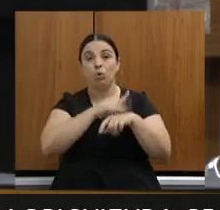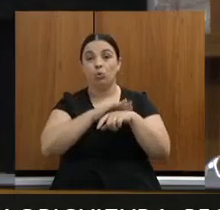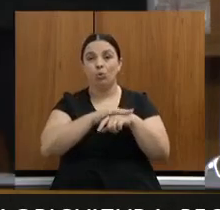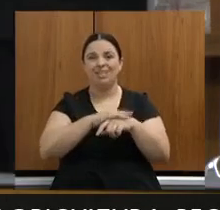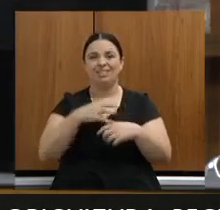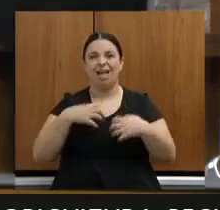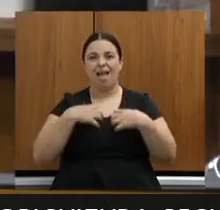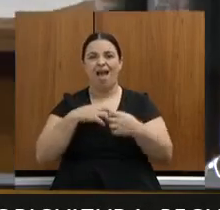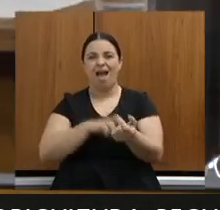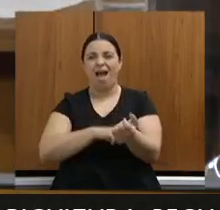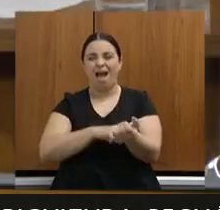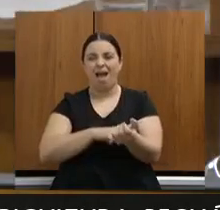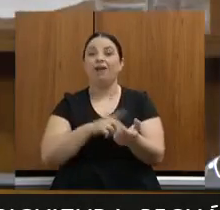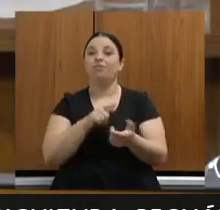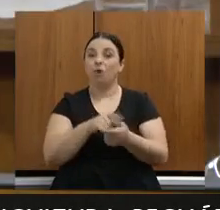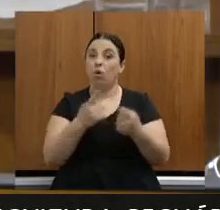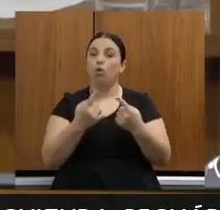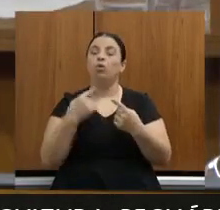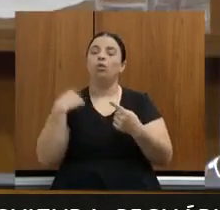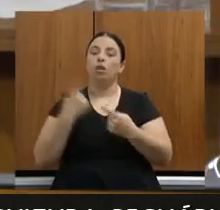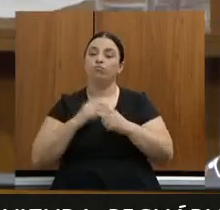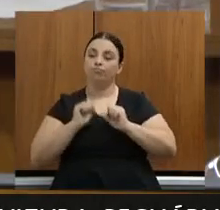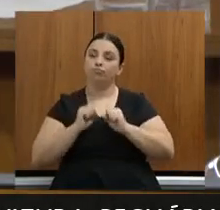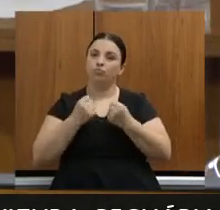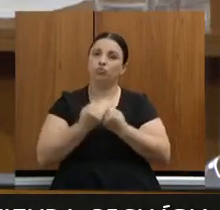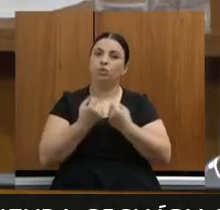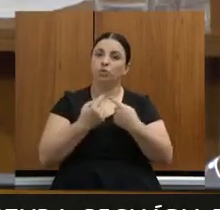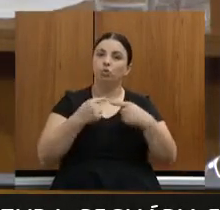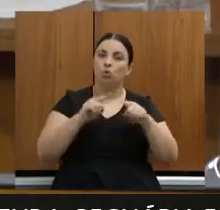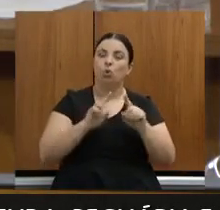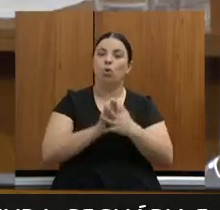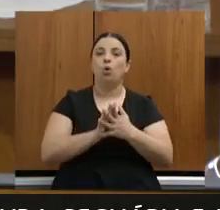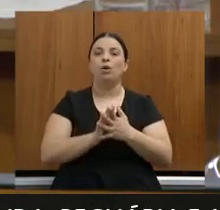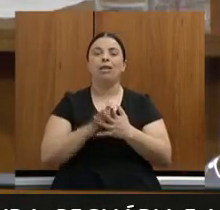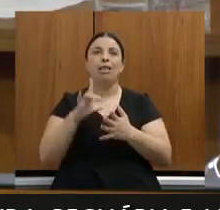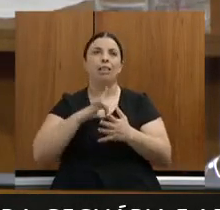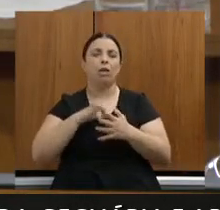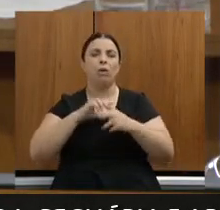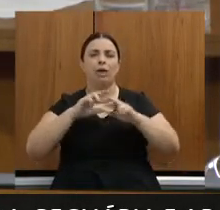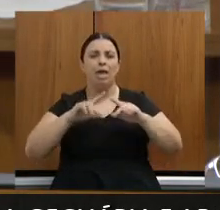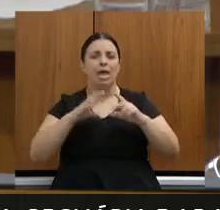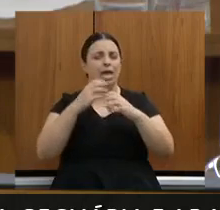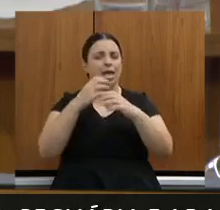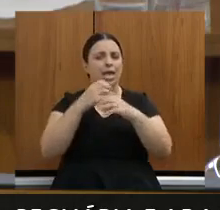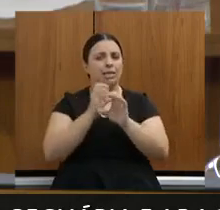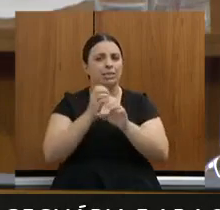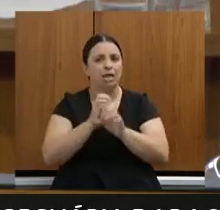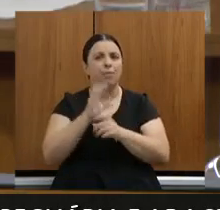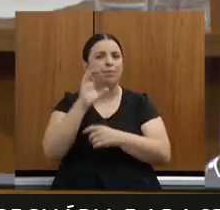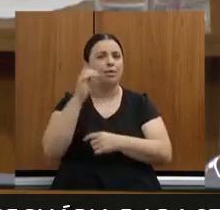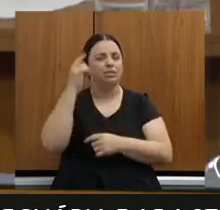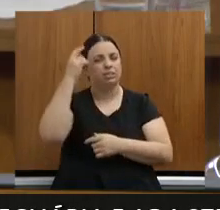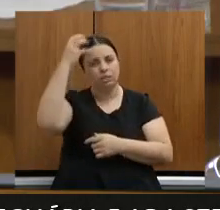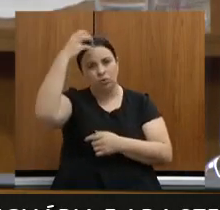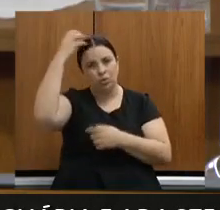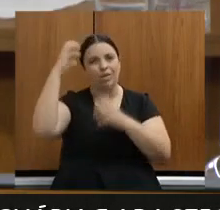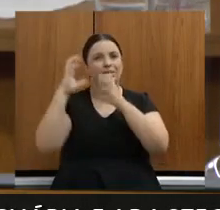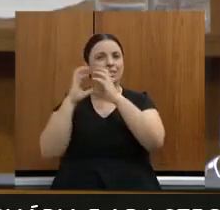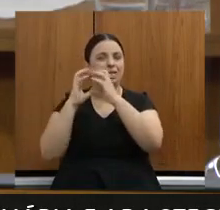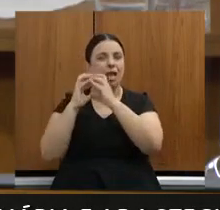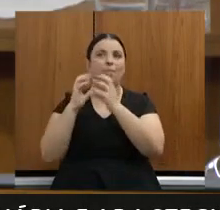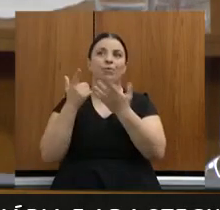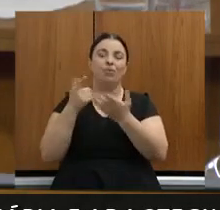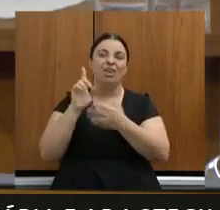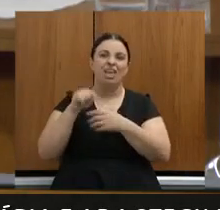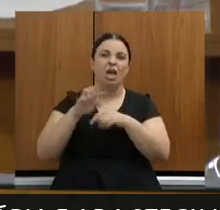acompanhou nas ações de vigilância da encefalopatia espongiforme bovina que é o famoso mal da